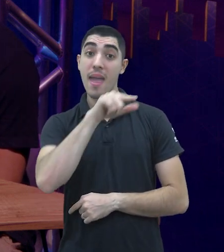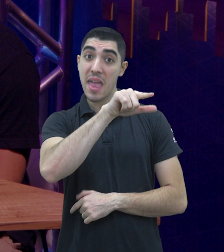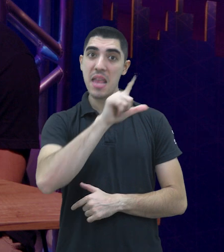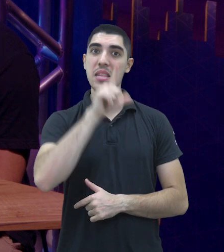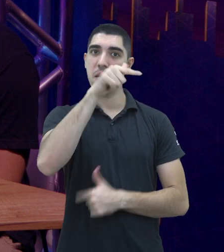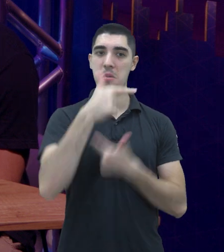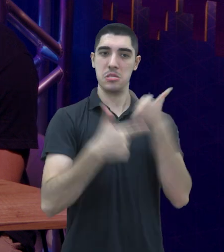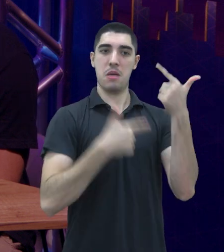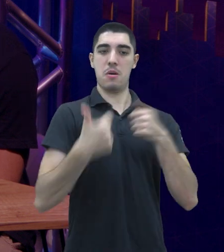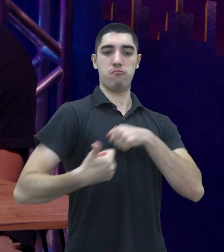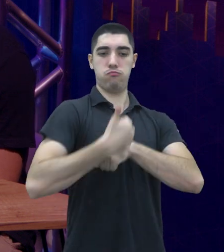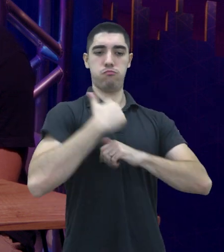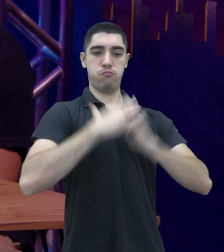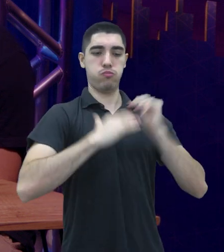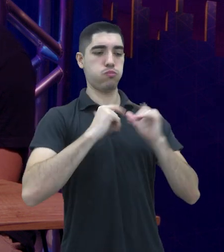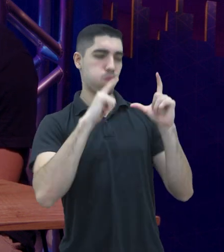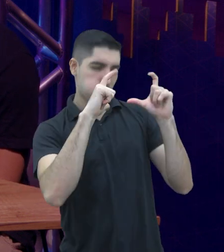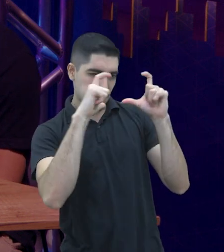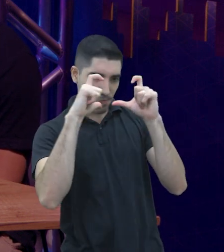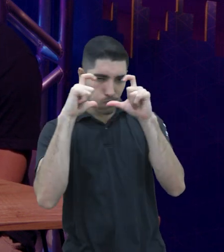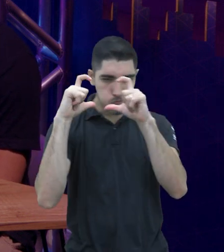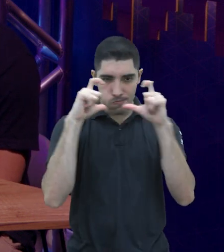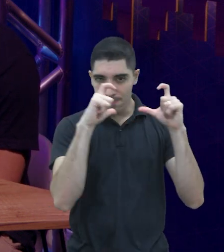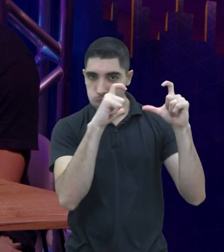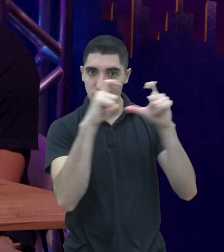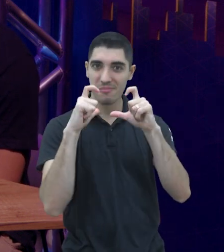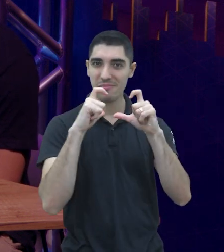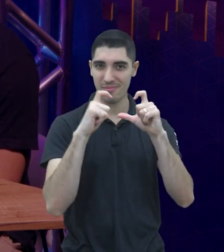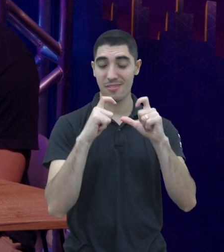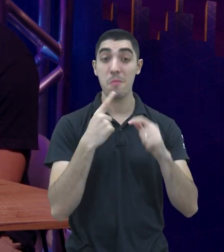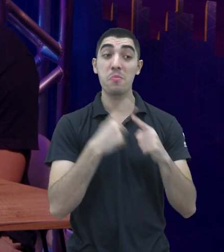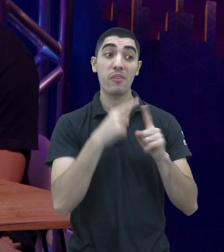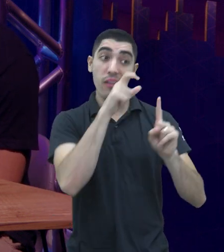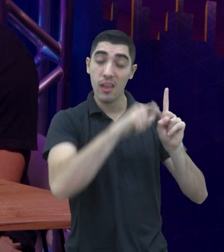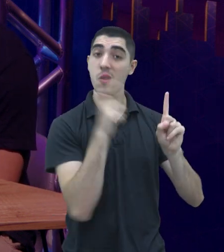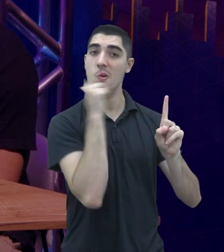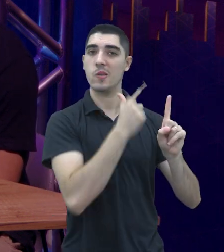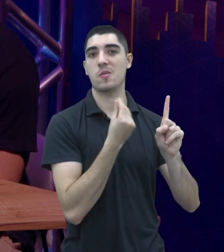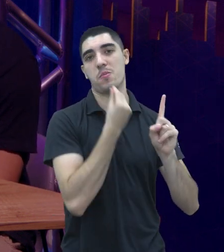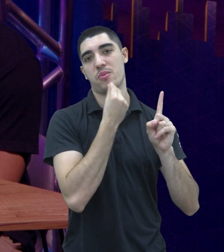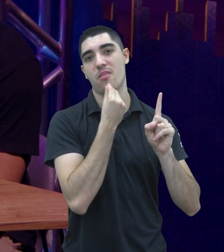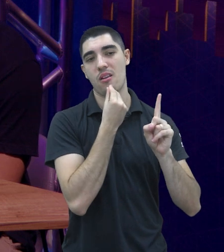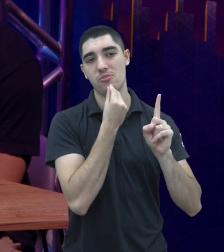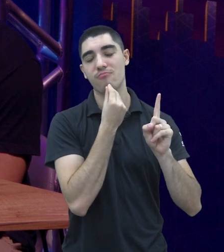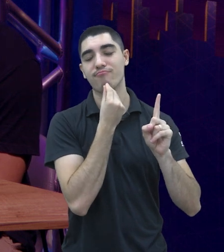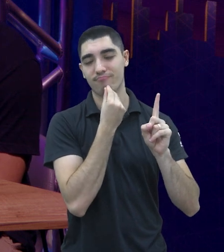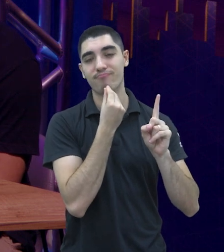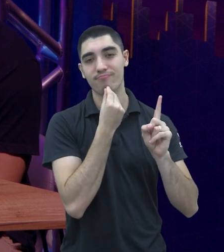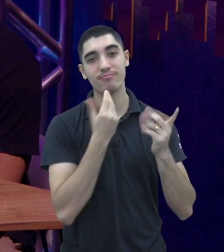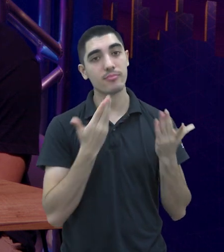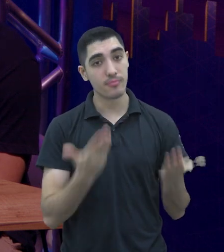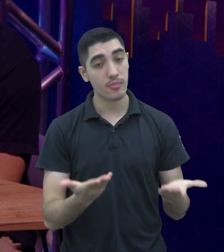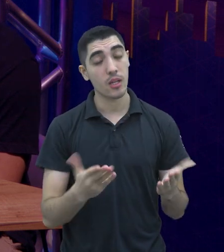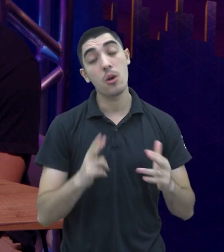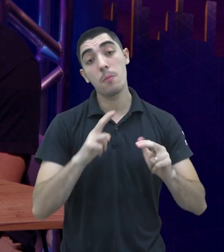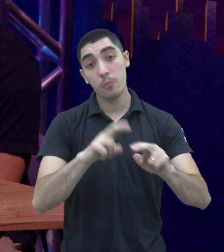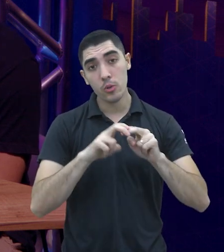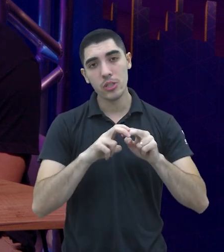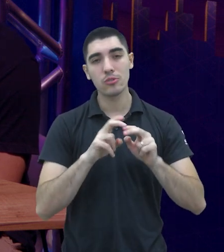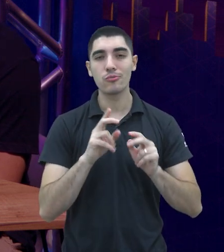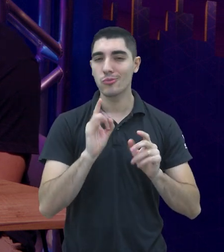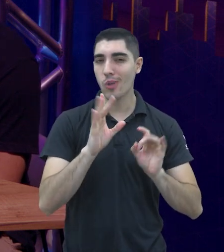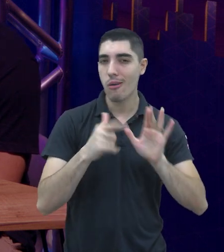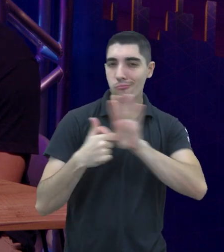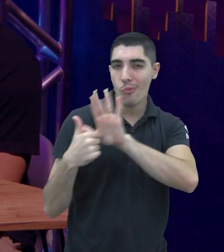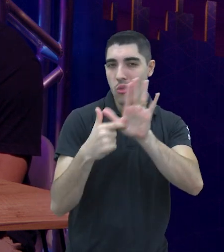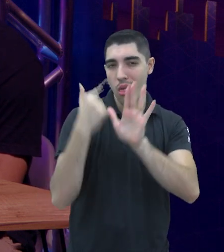fotojornalista, um fotógrafo, né, e vivendo do trabalho dele, mas porque ele teve oportunidade. E é só a gente